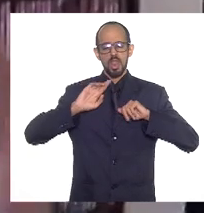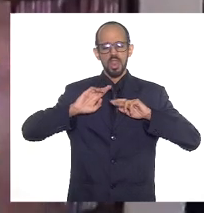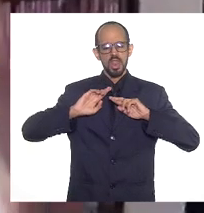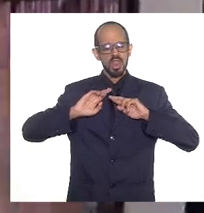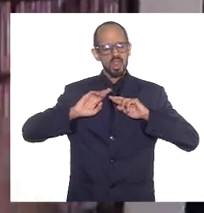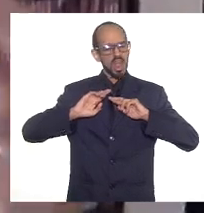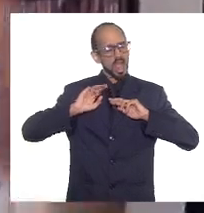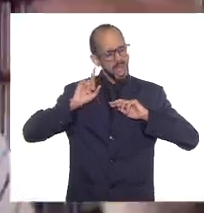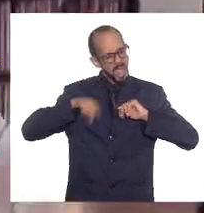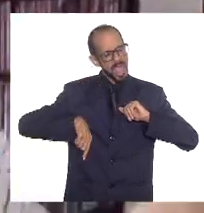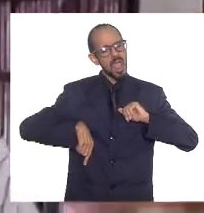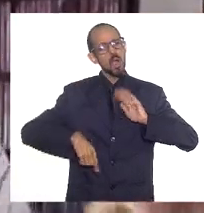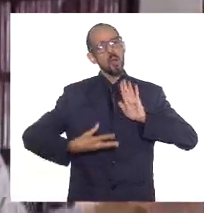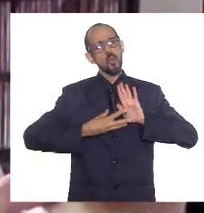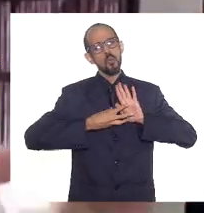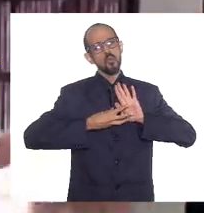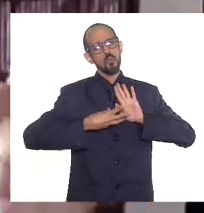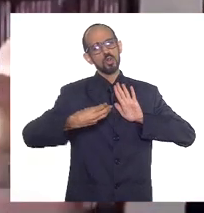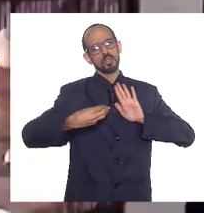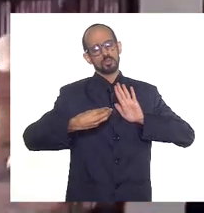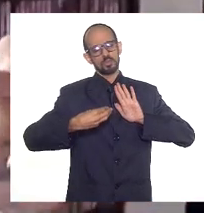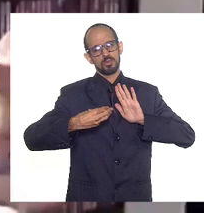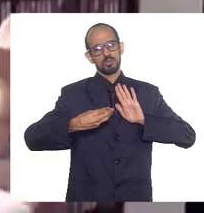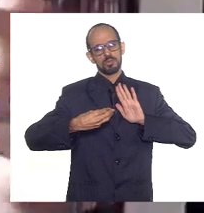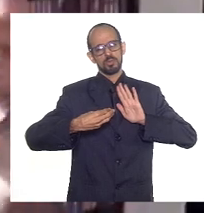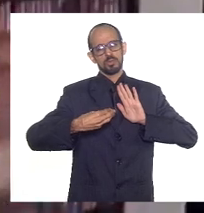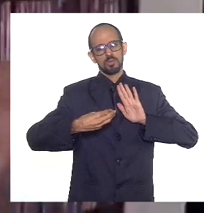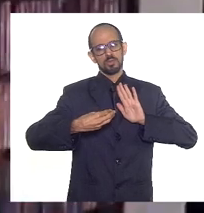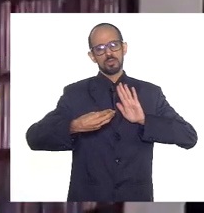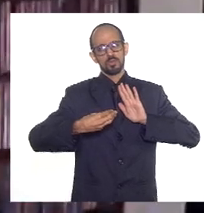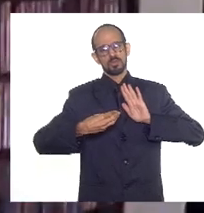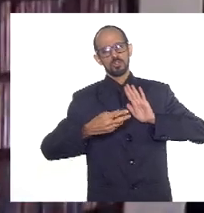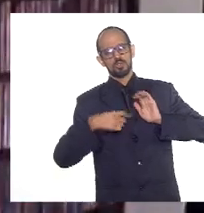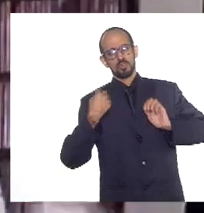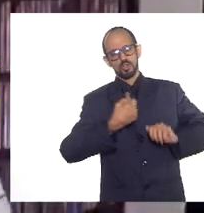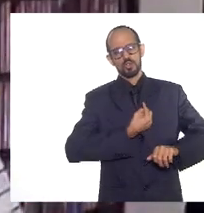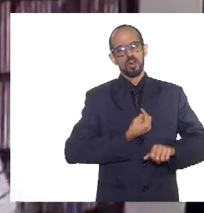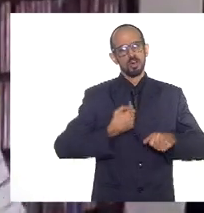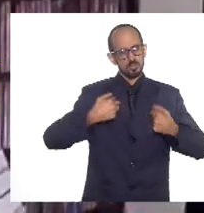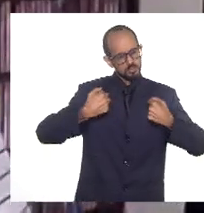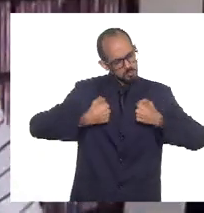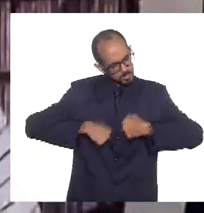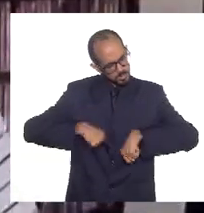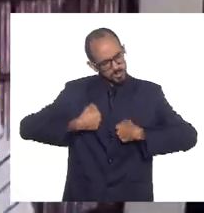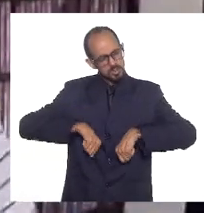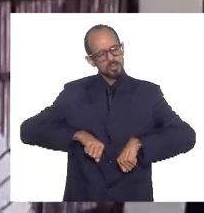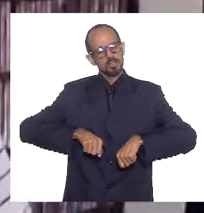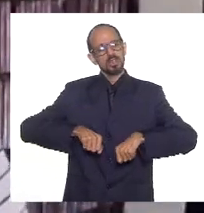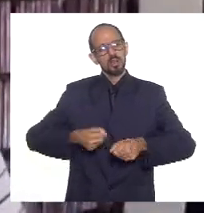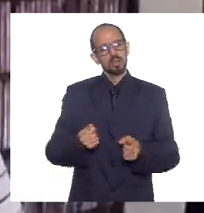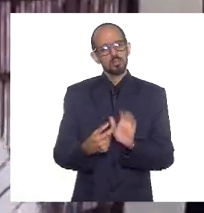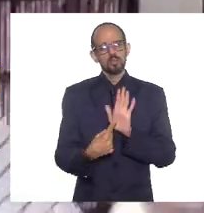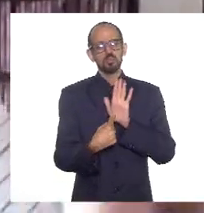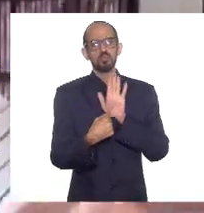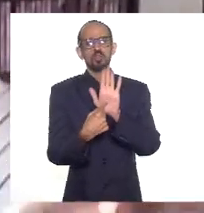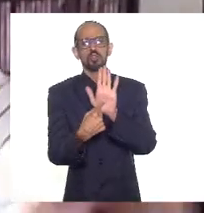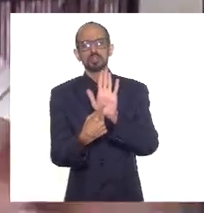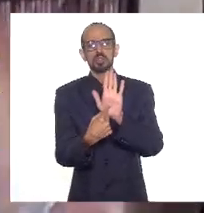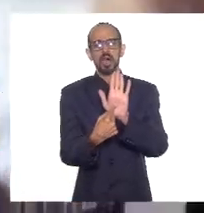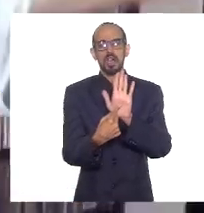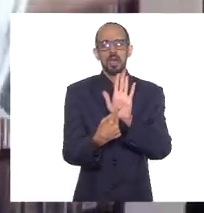é o exemplo, né, que nós devemos dar exatamente